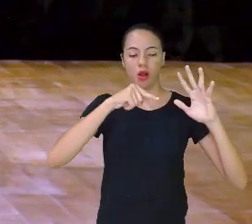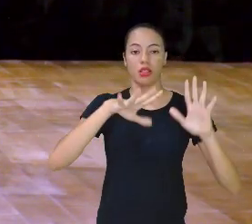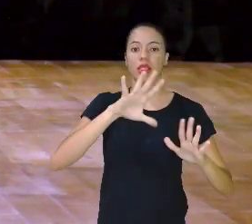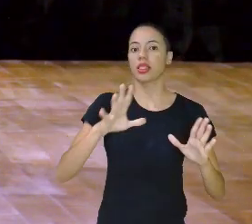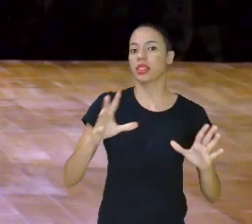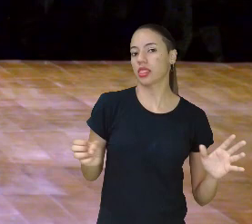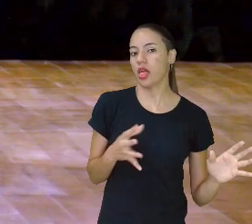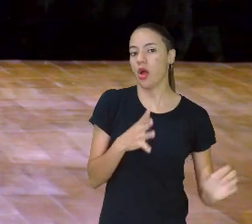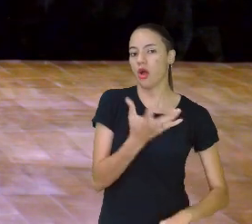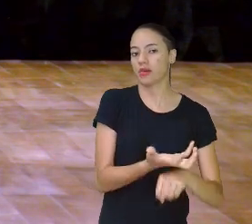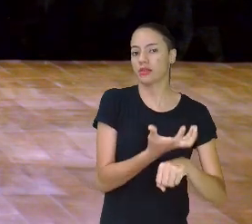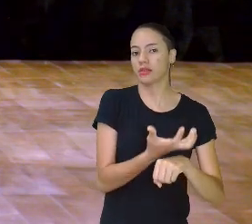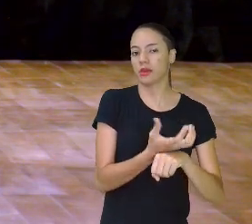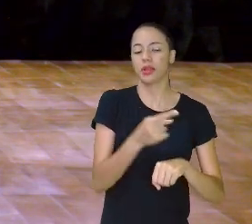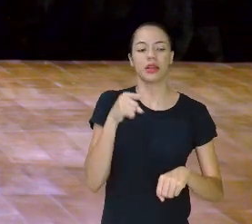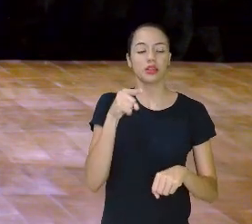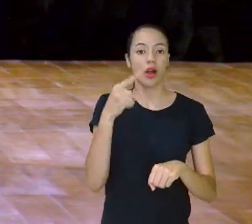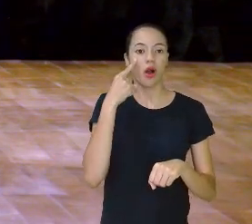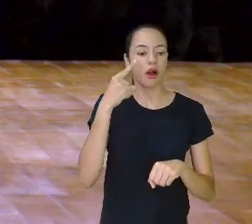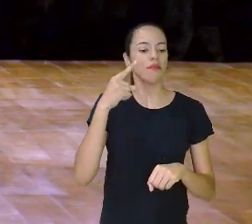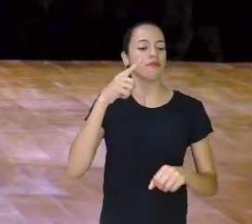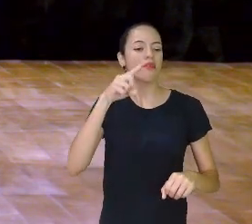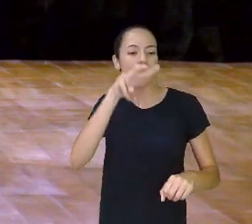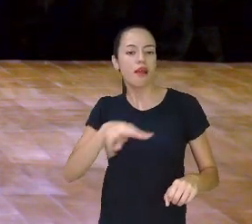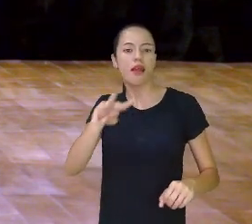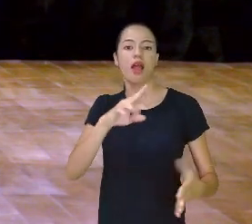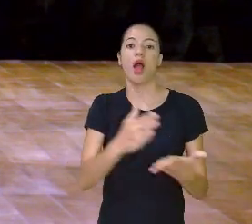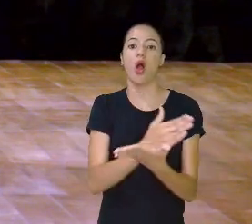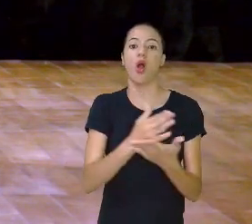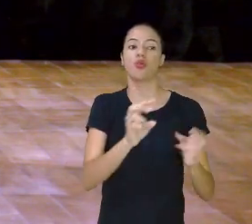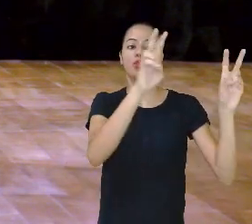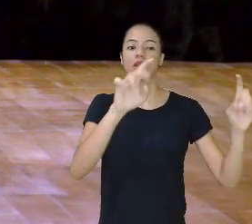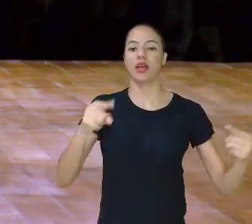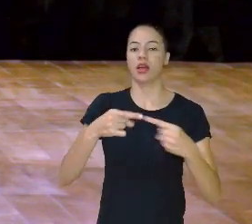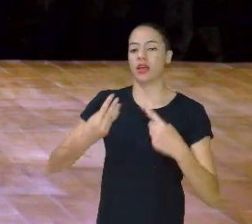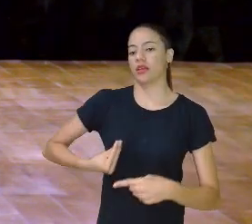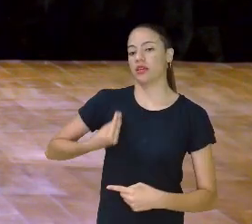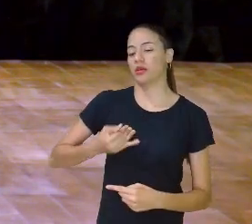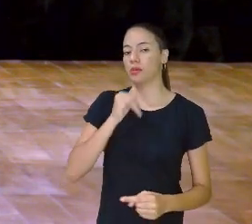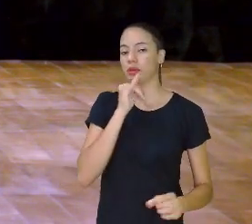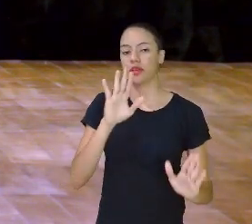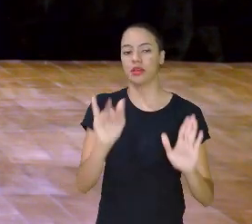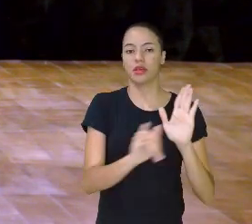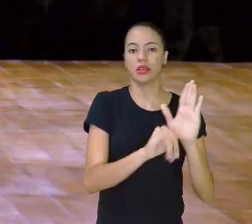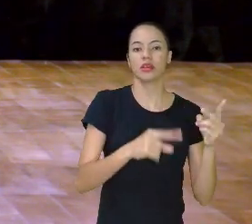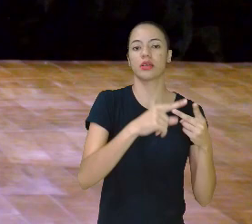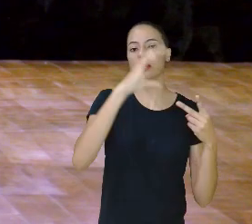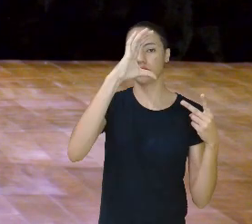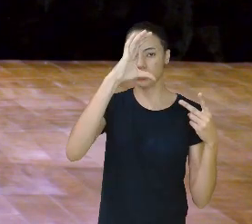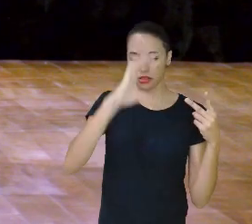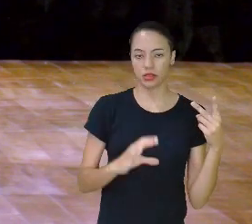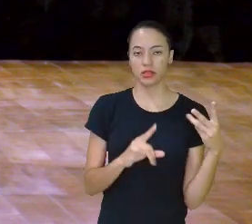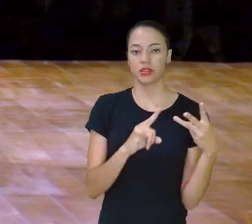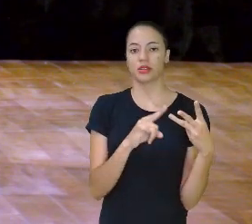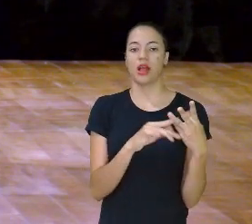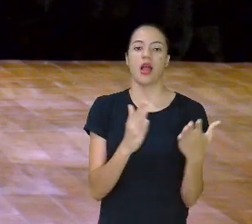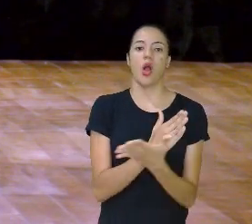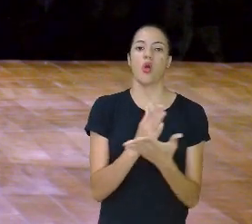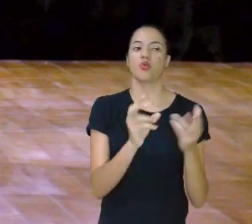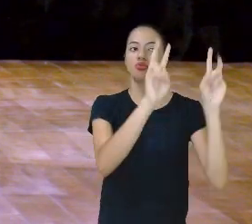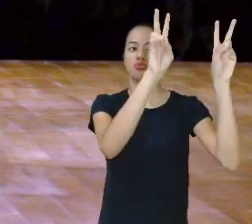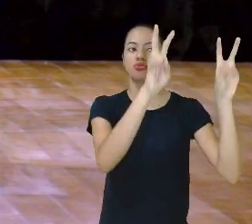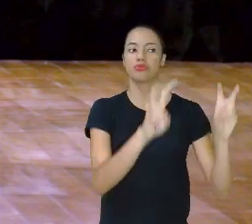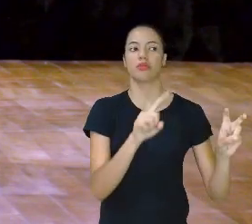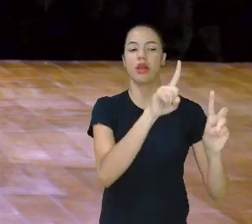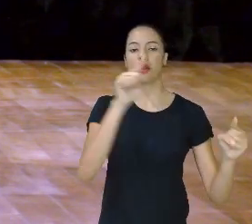a gente vai ver temas que fazem parte da nossa vida. Temas como a identidade, cidadania, assuntos que